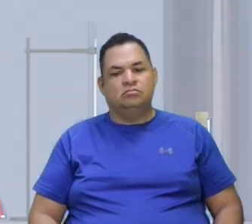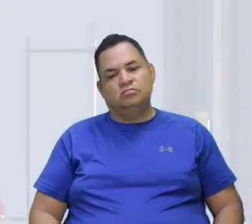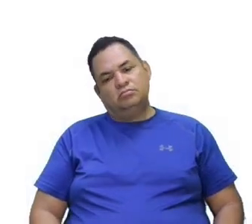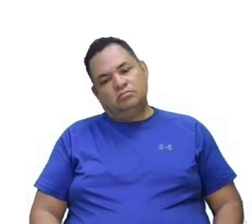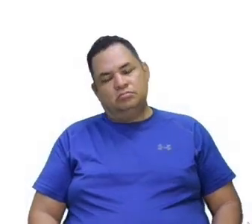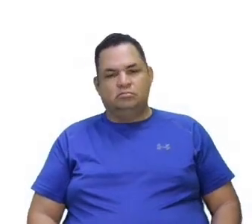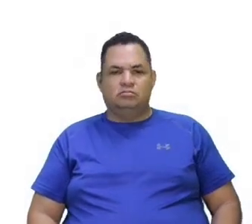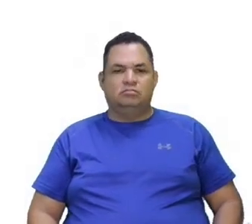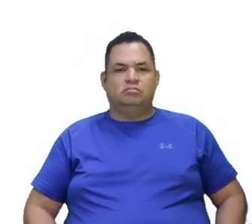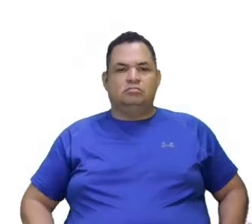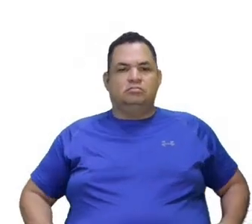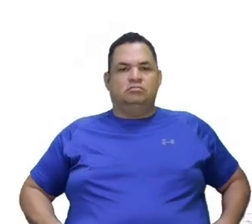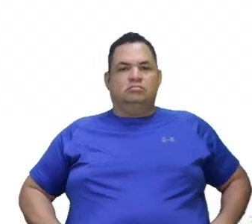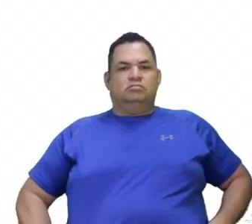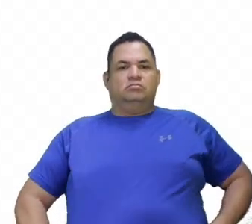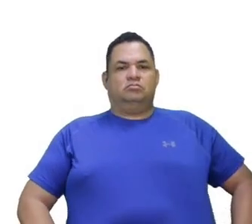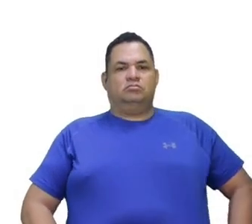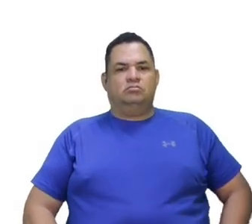slide?